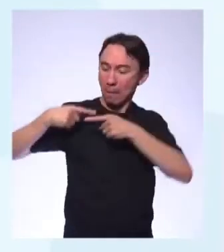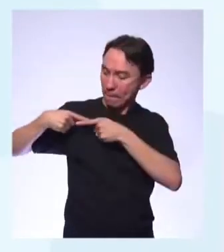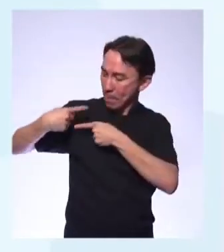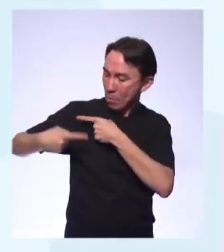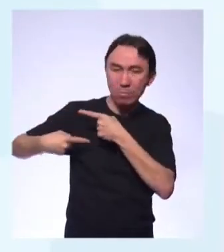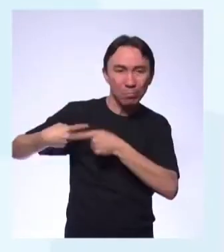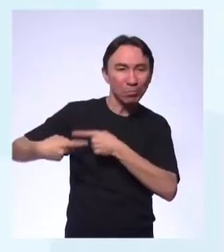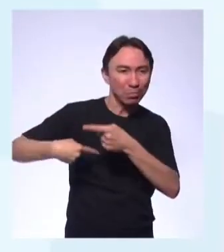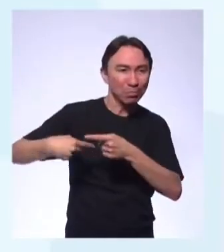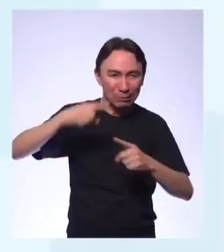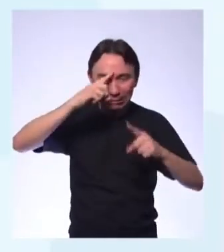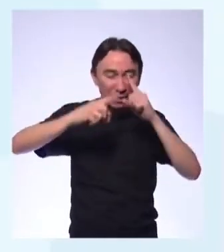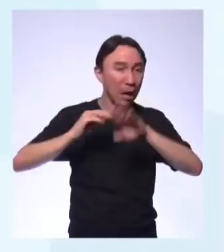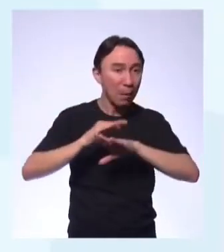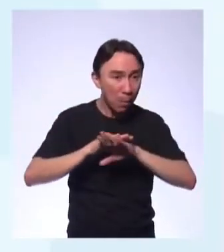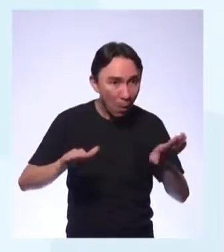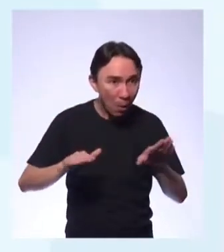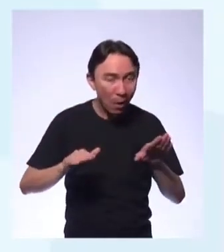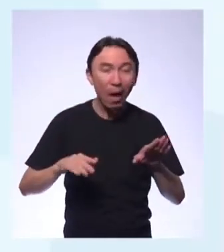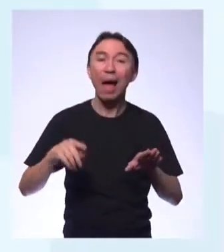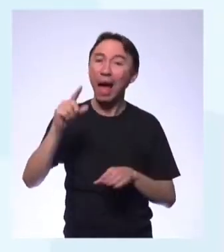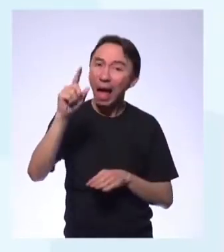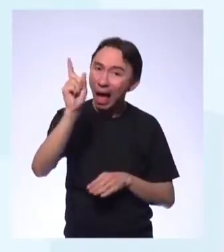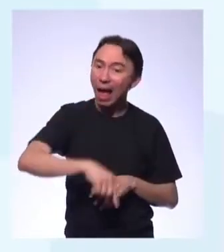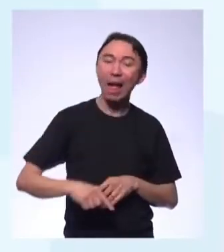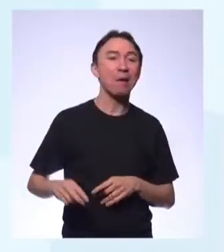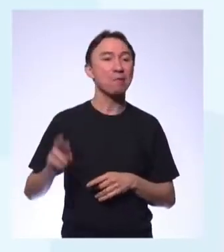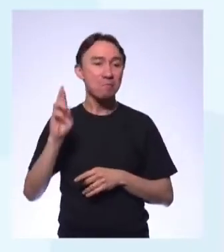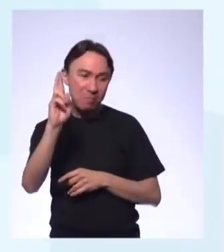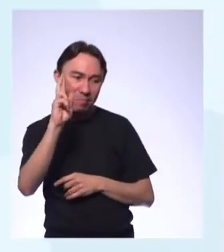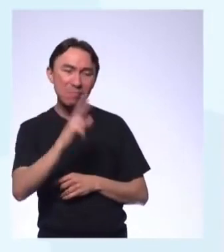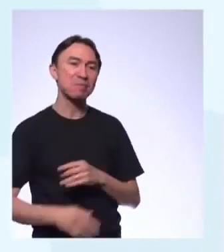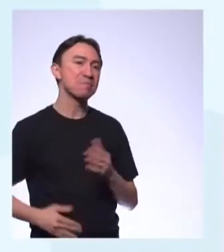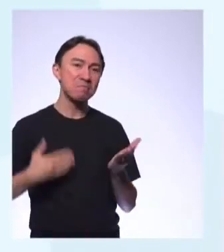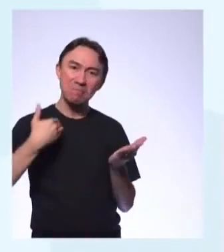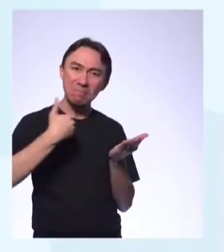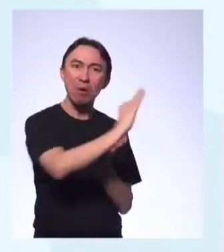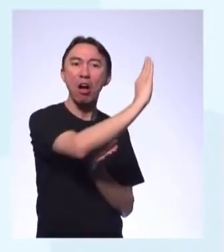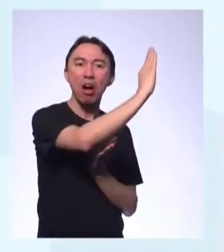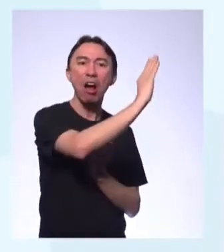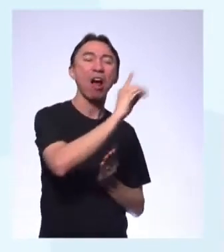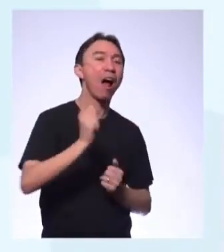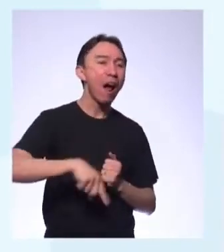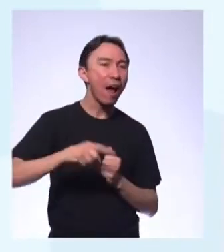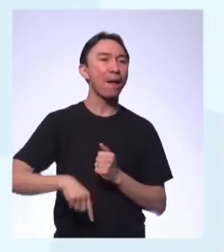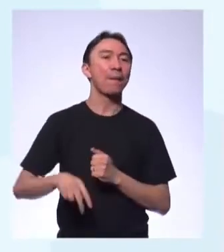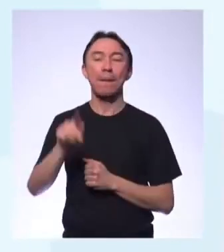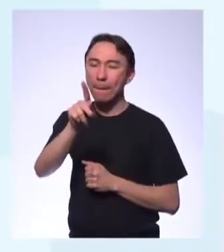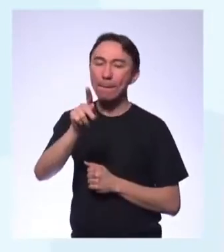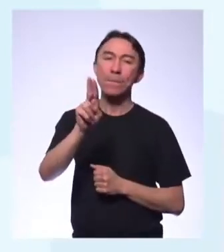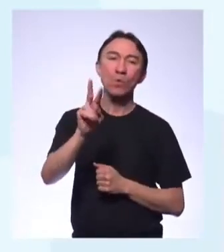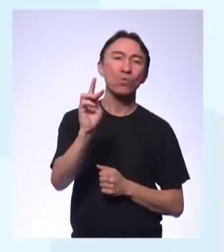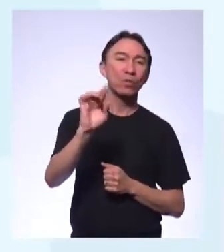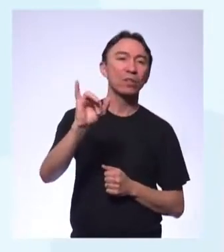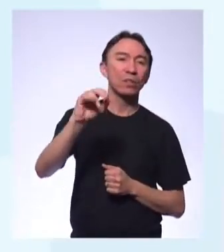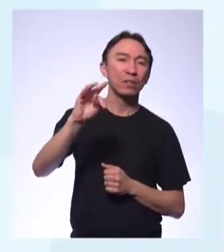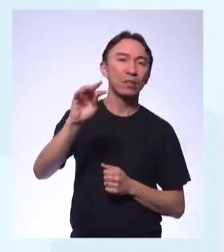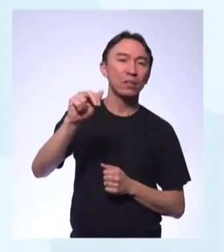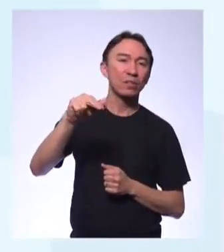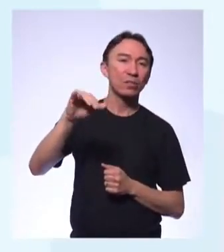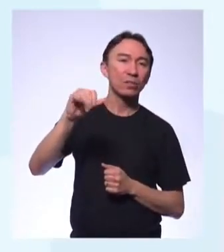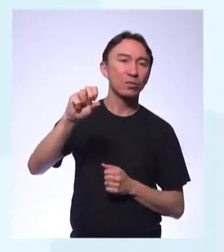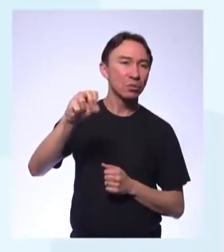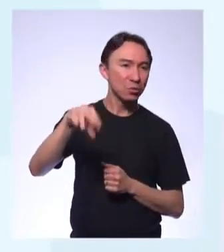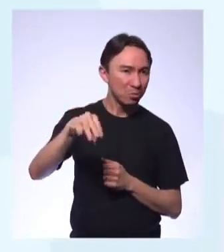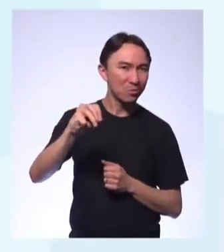pelos puritanos. E um dos princípios do puritanismo é o trabalho, né? O homem que vive para a oração